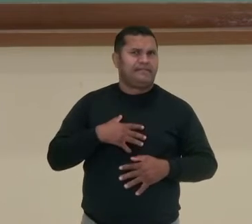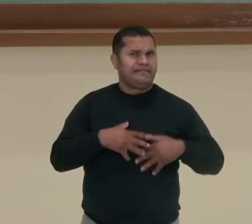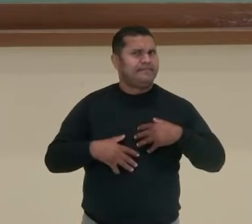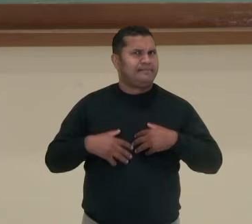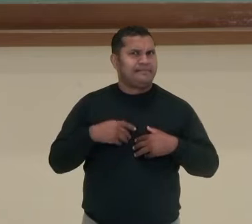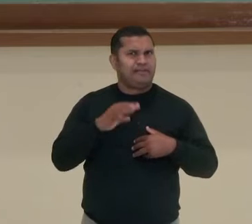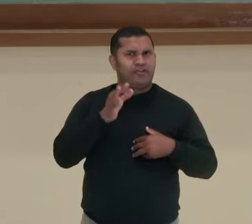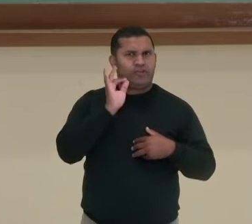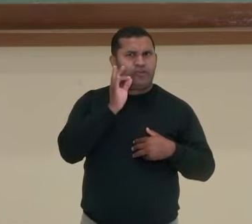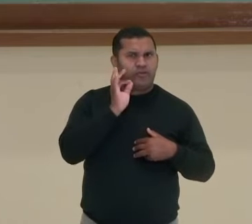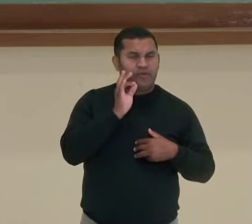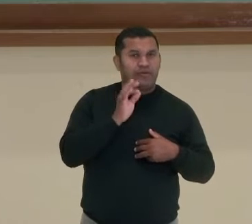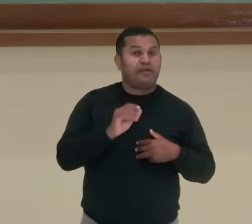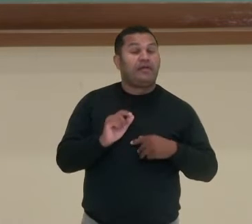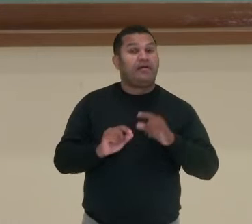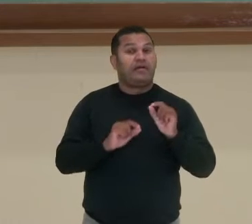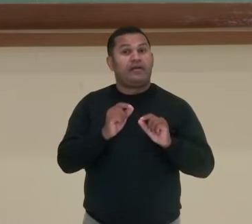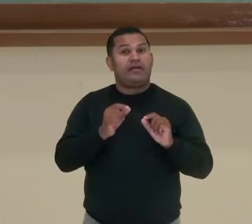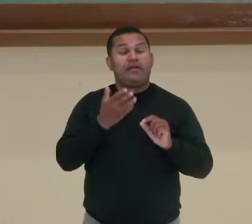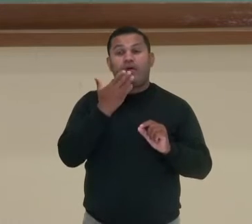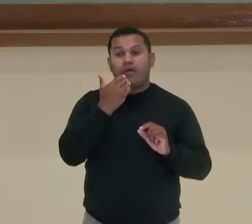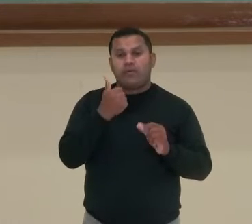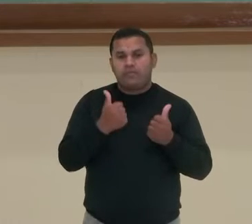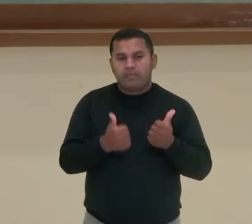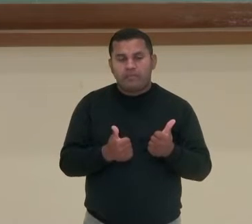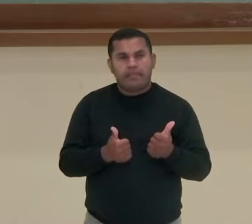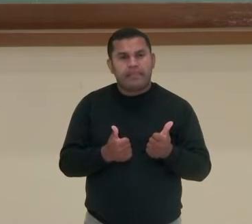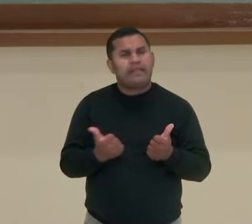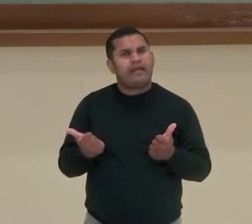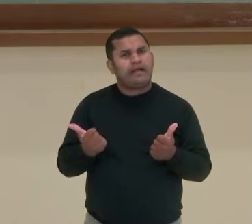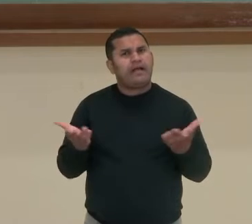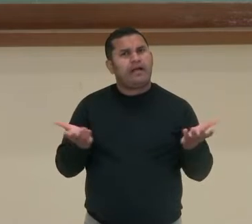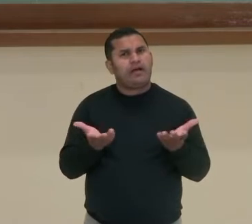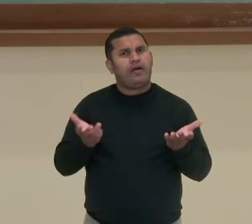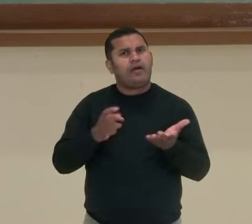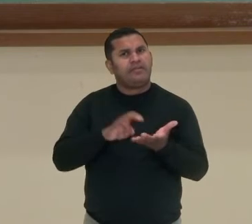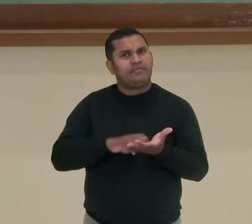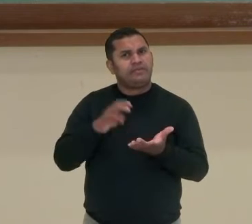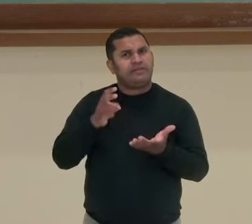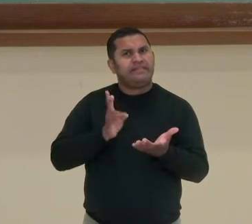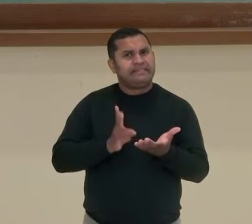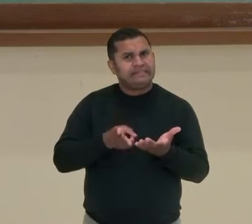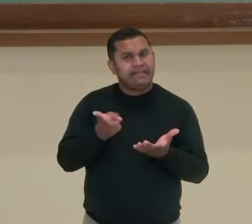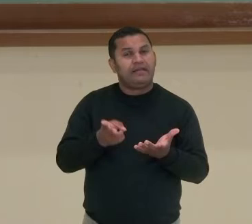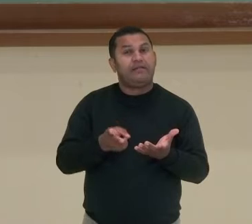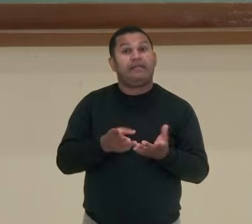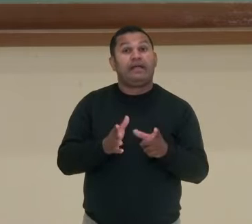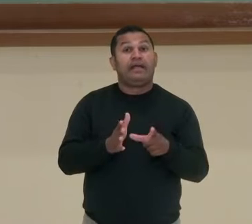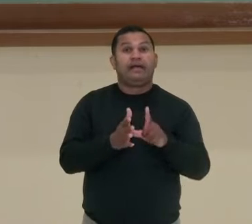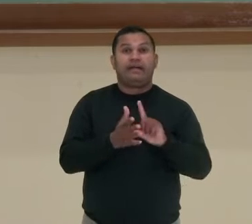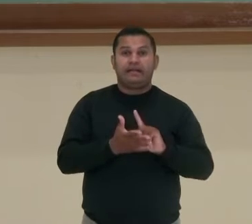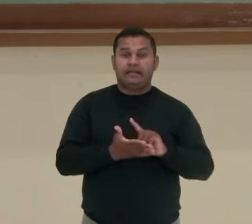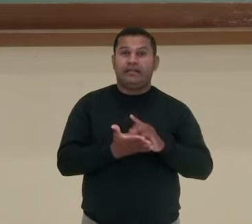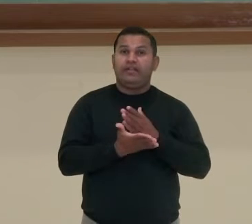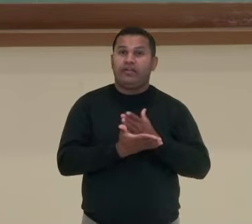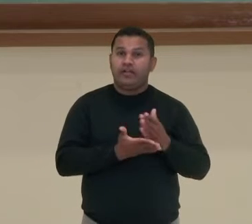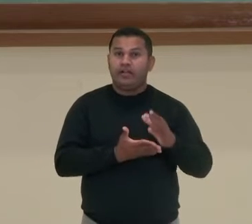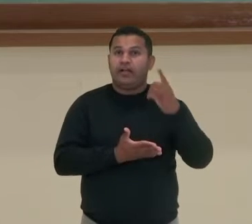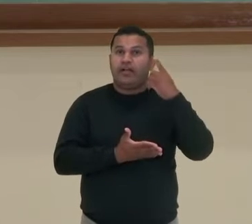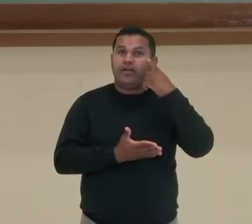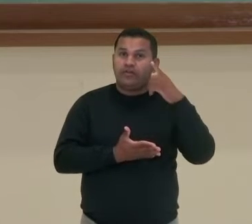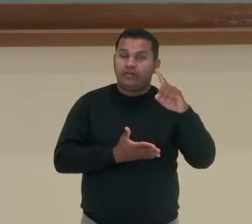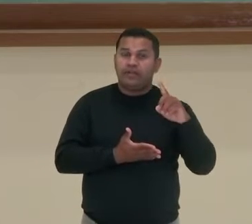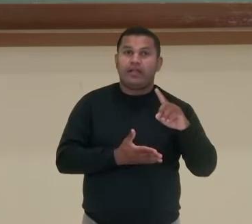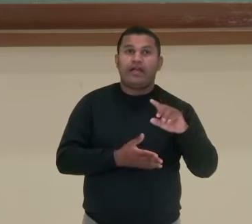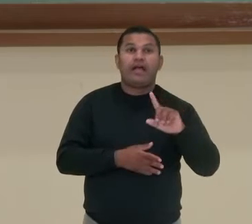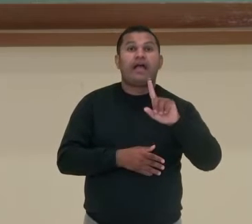meu café, me alimentei. Eu percebi que bem cedinho, antes de começar, né, o meu dia, é o